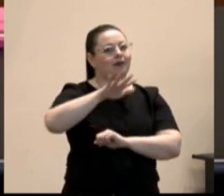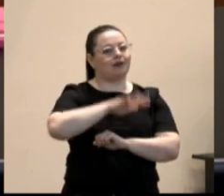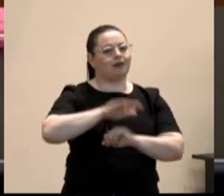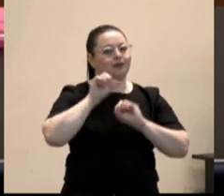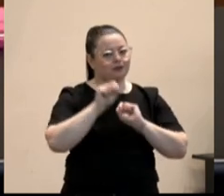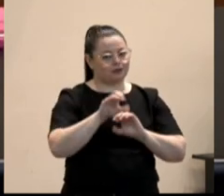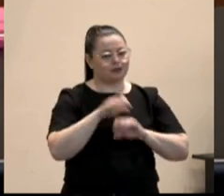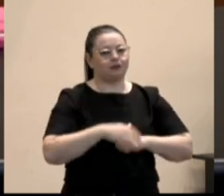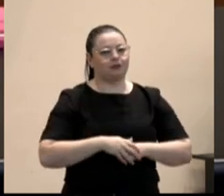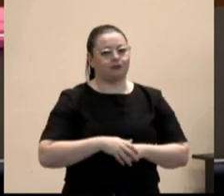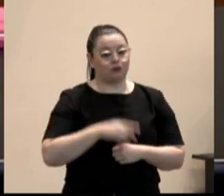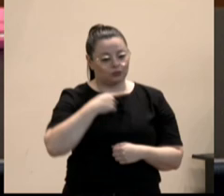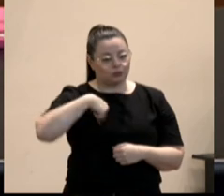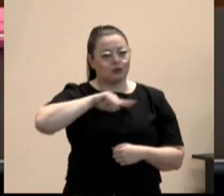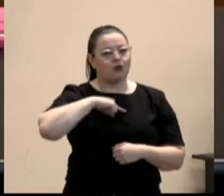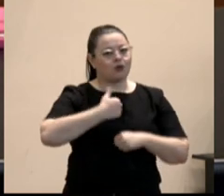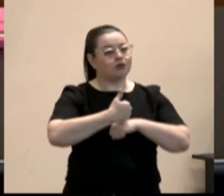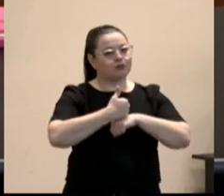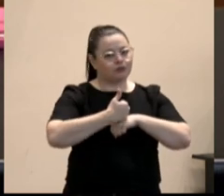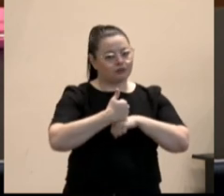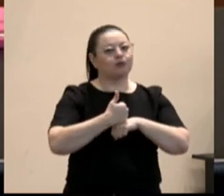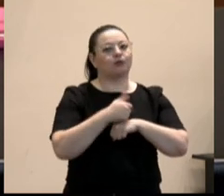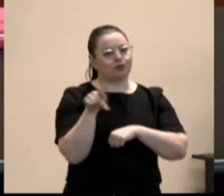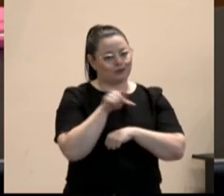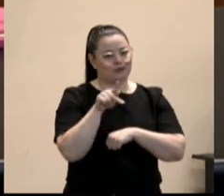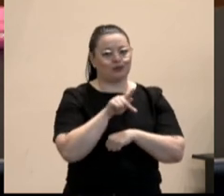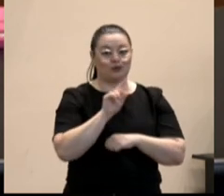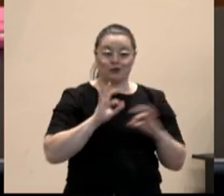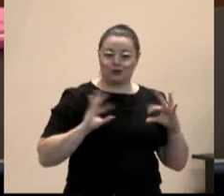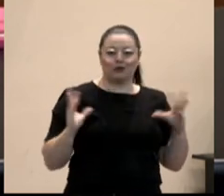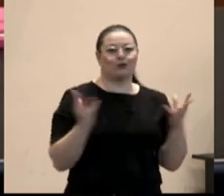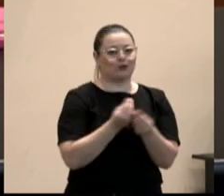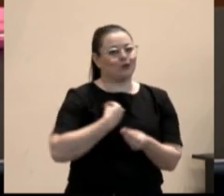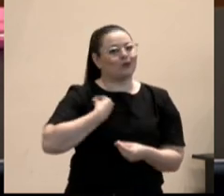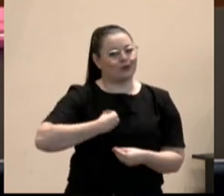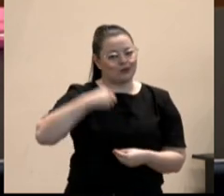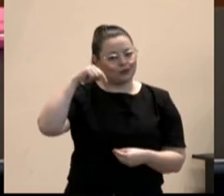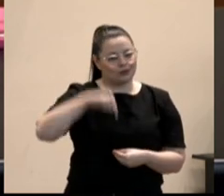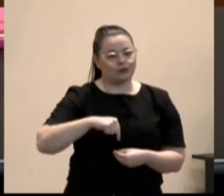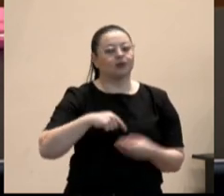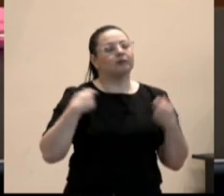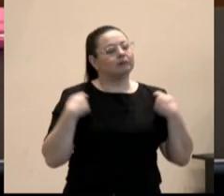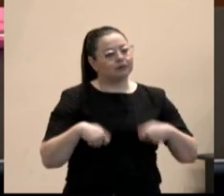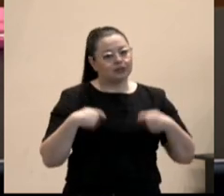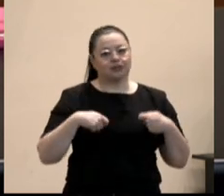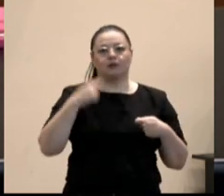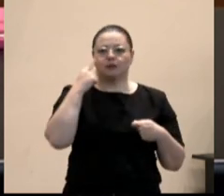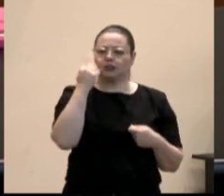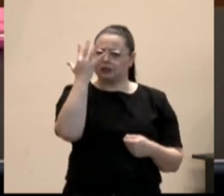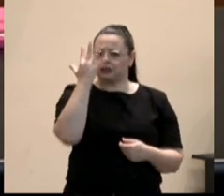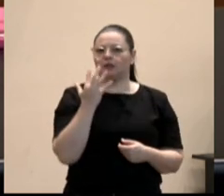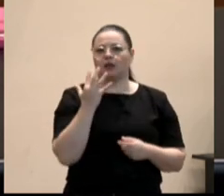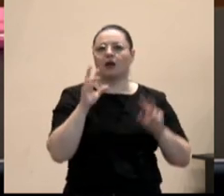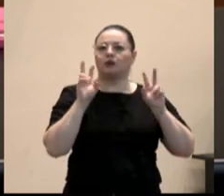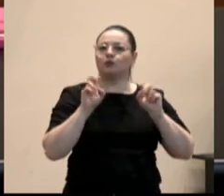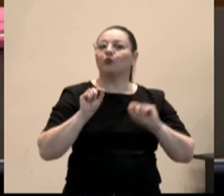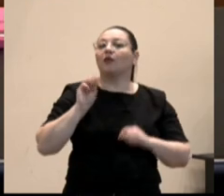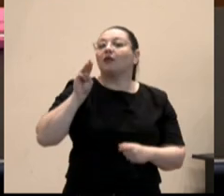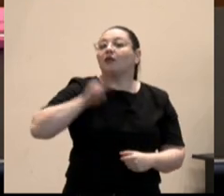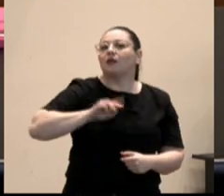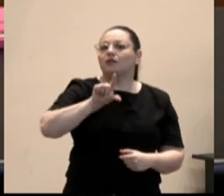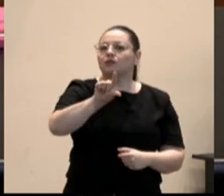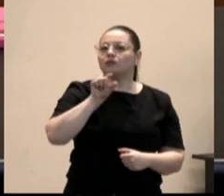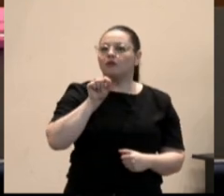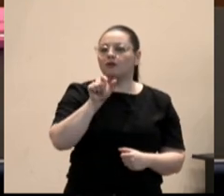como professores, como somos todos, devemos pensar muito seriamente nessas indicações e